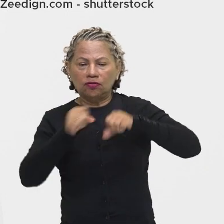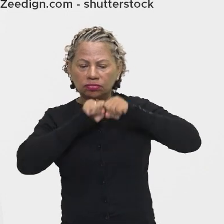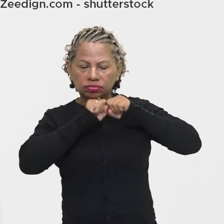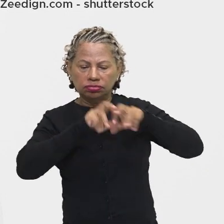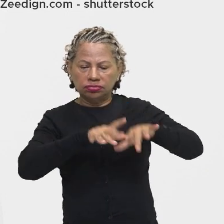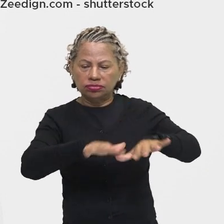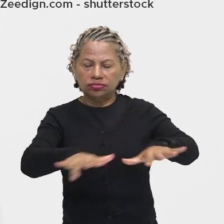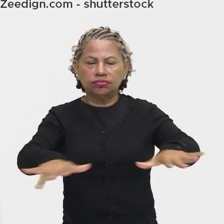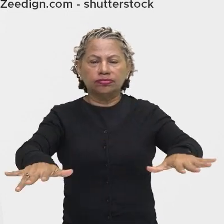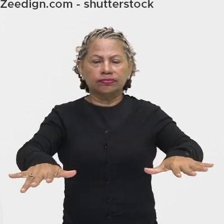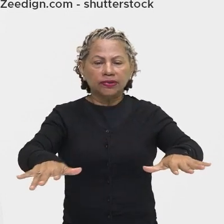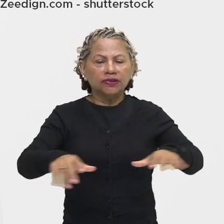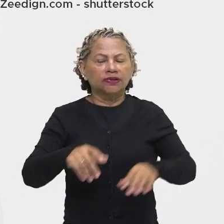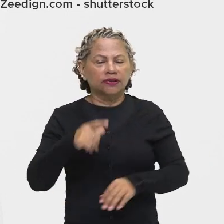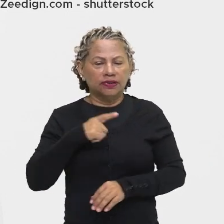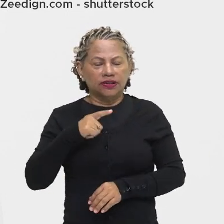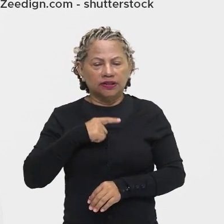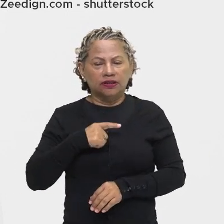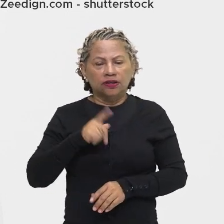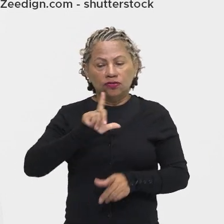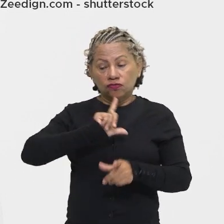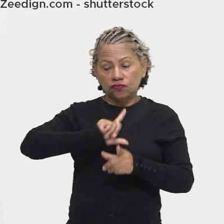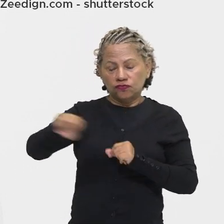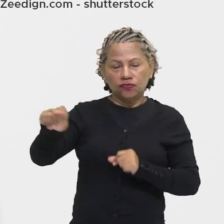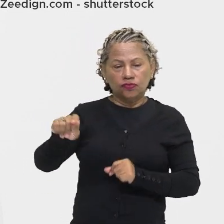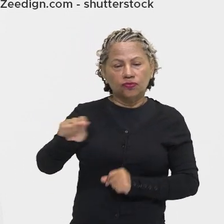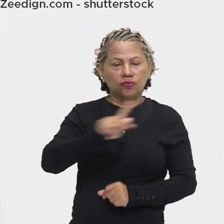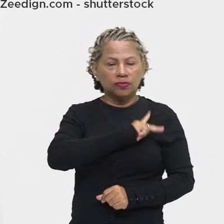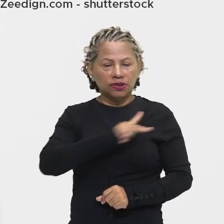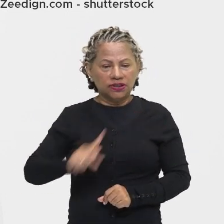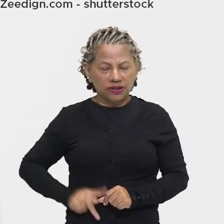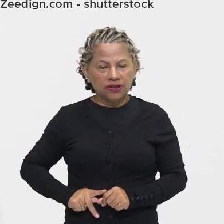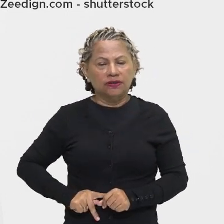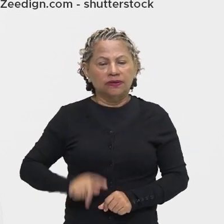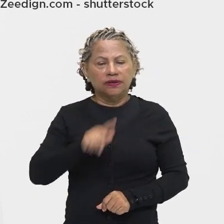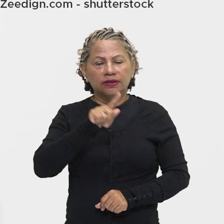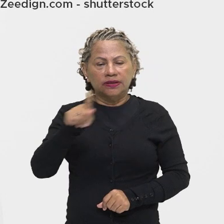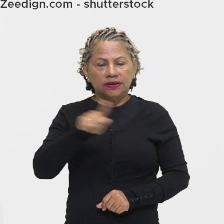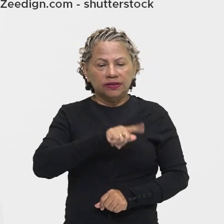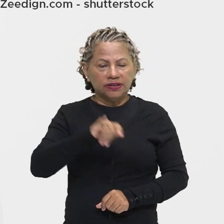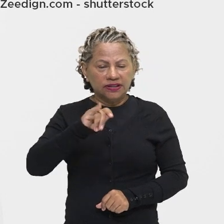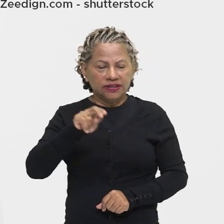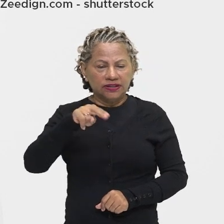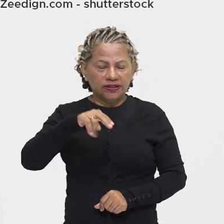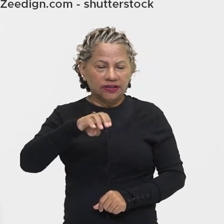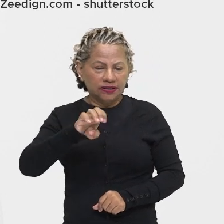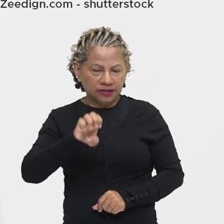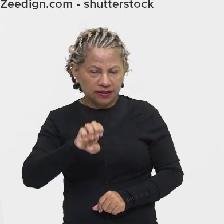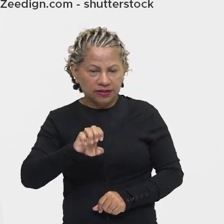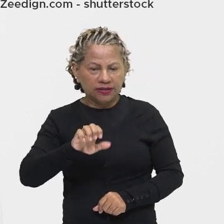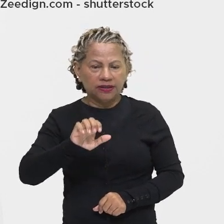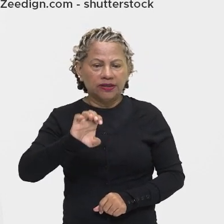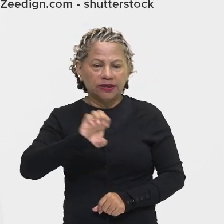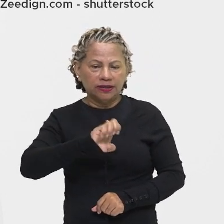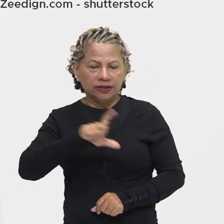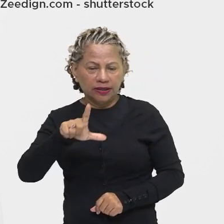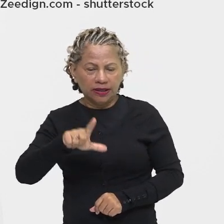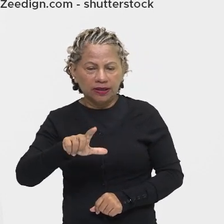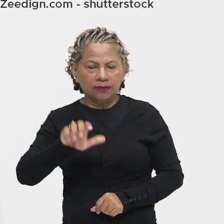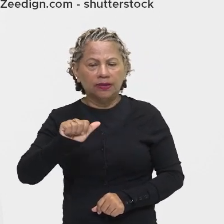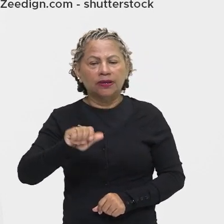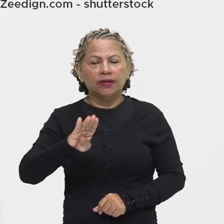na fuga do presidente Zine El Abidine Ben